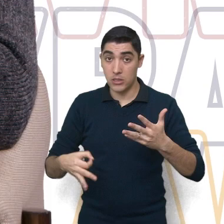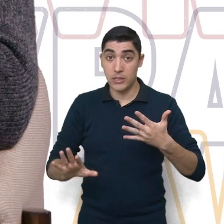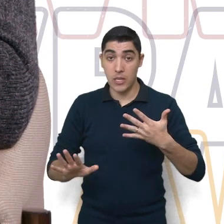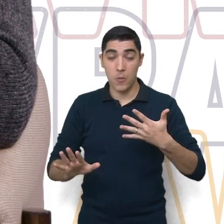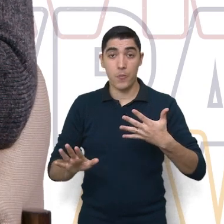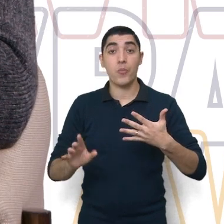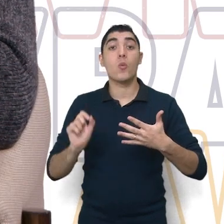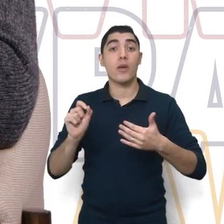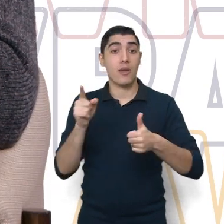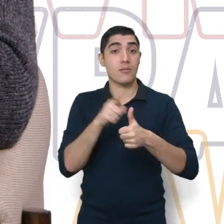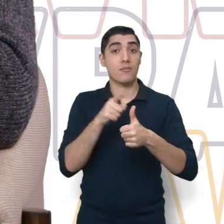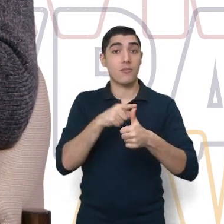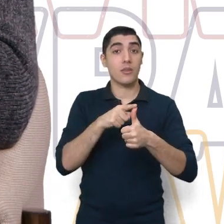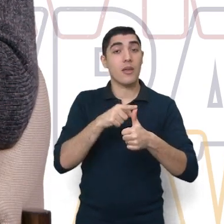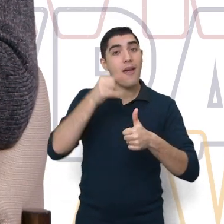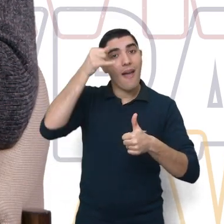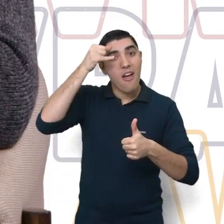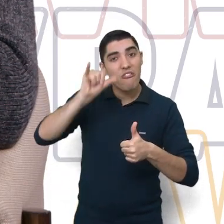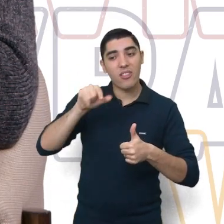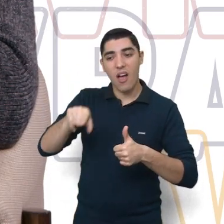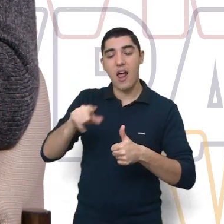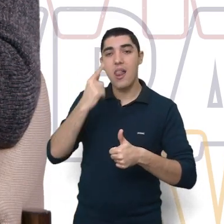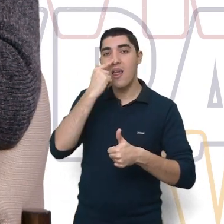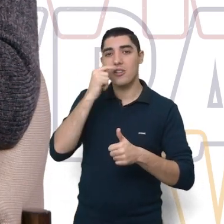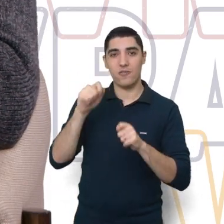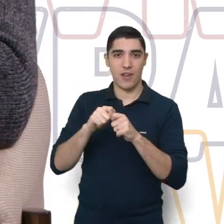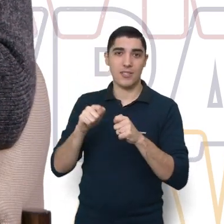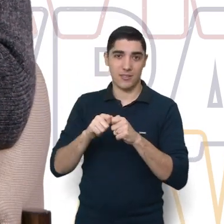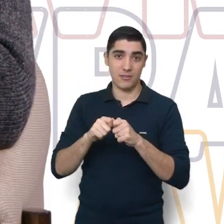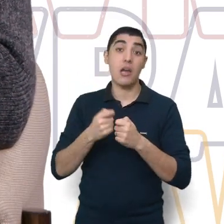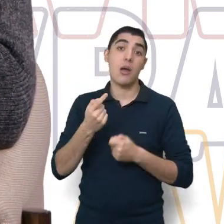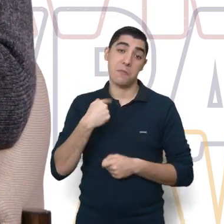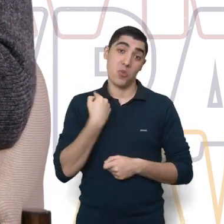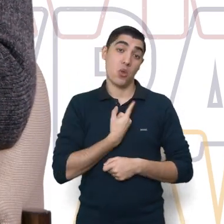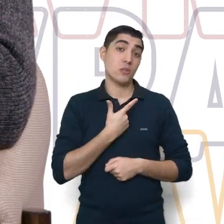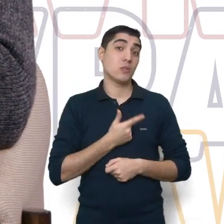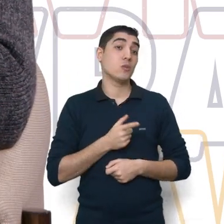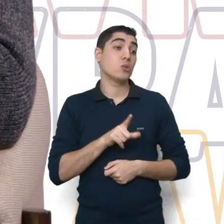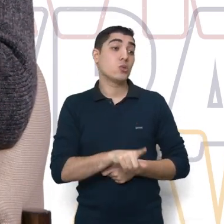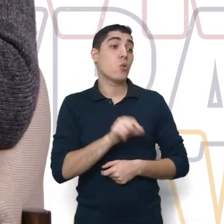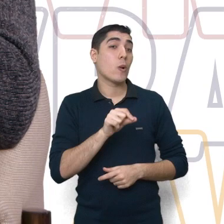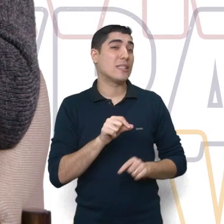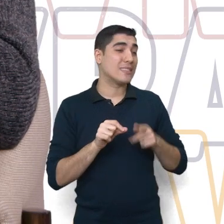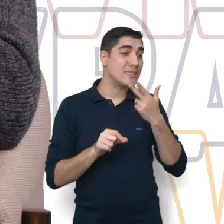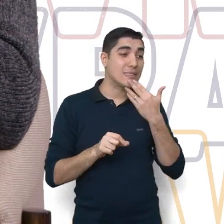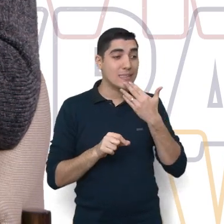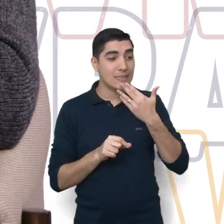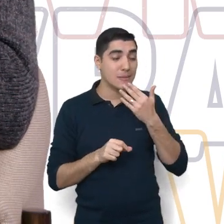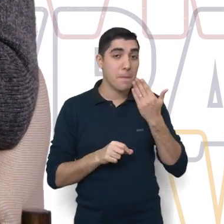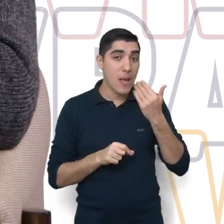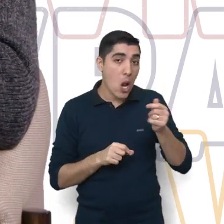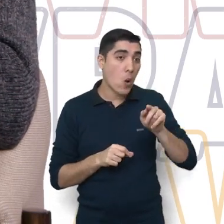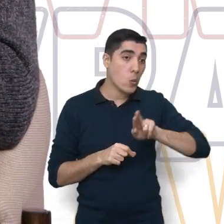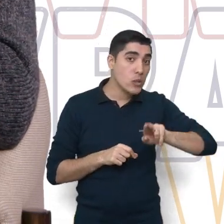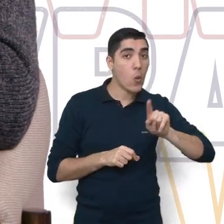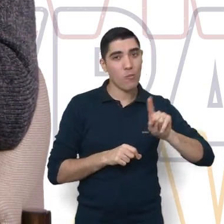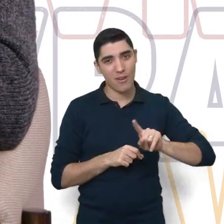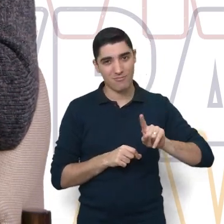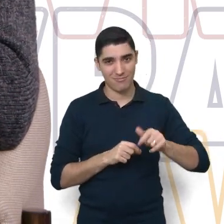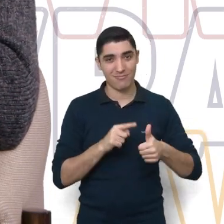seria não gerar resíduo que tem a ver com essa escolha a outra é reduzir